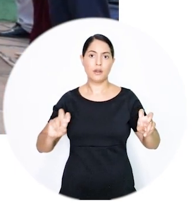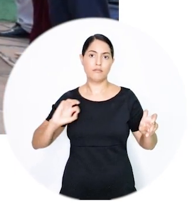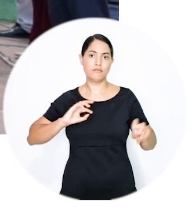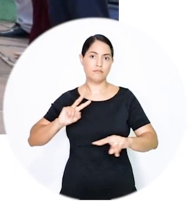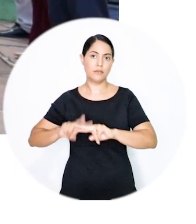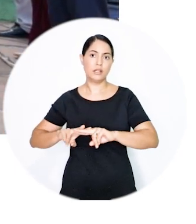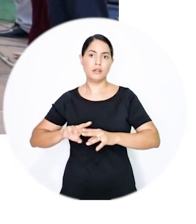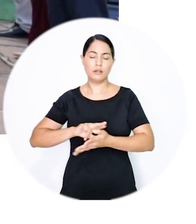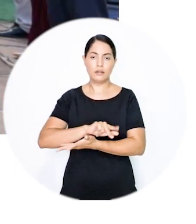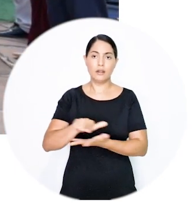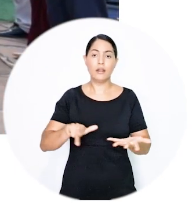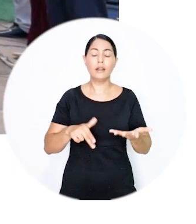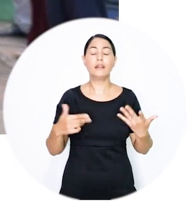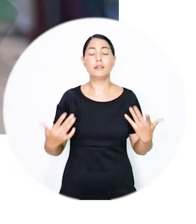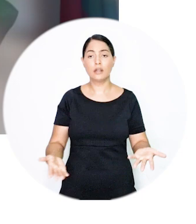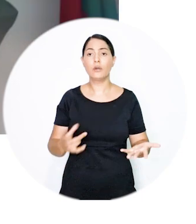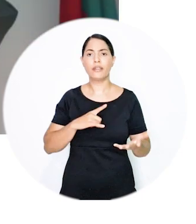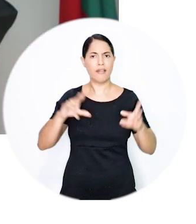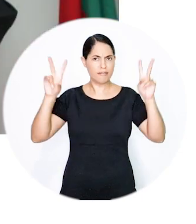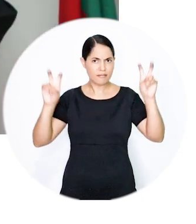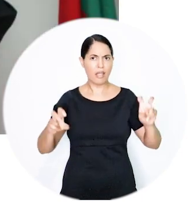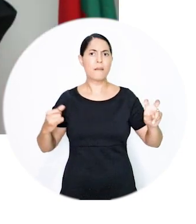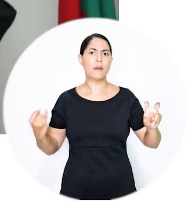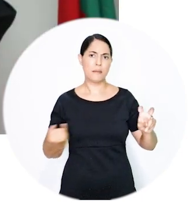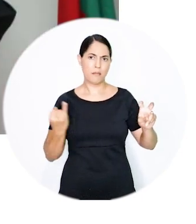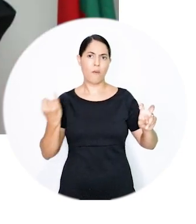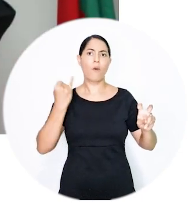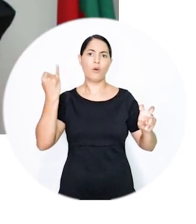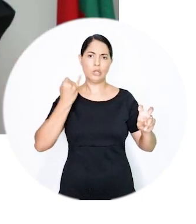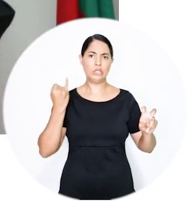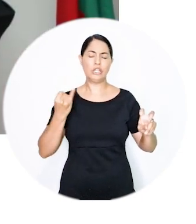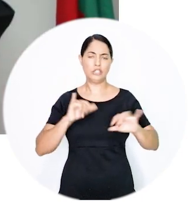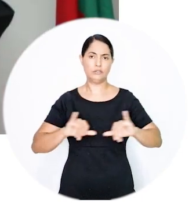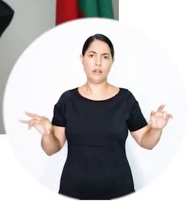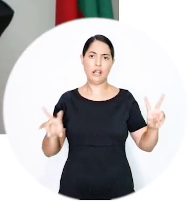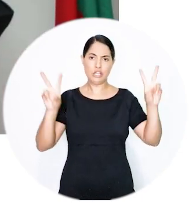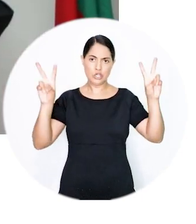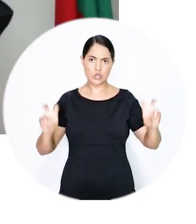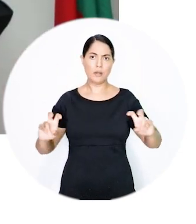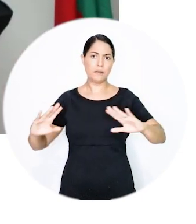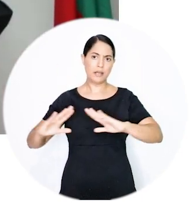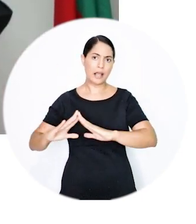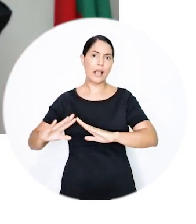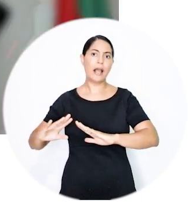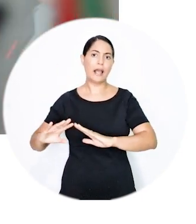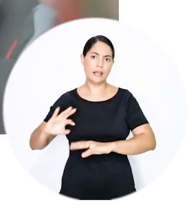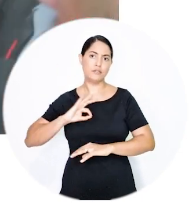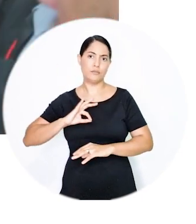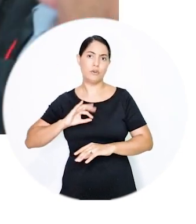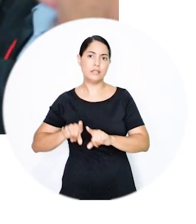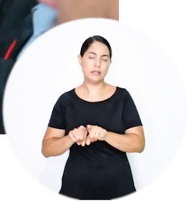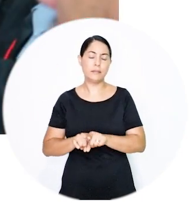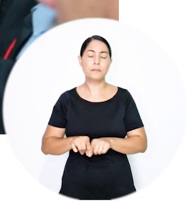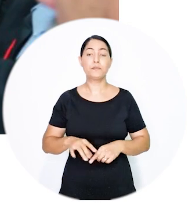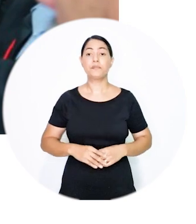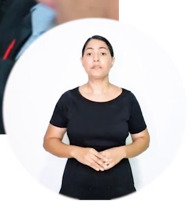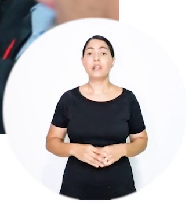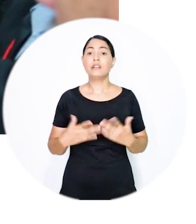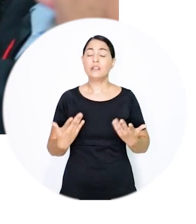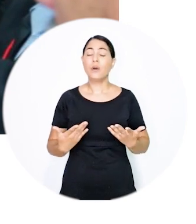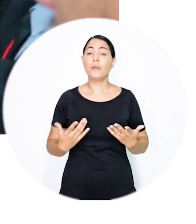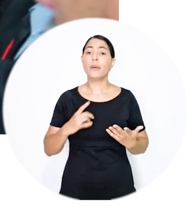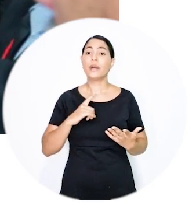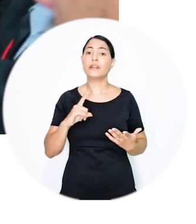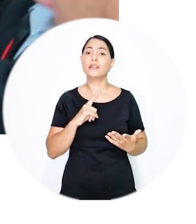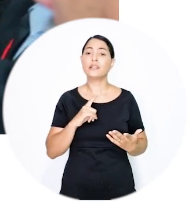Assuntos Penitenciários. Então, essa é uma ação muito relevante. Agora, no mês de janeiro, eu